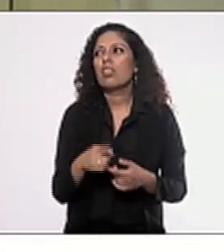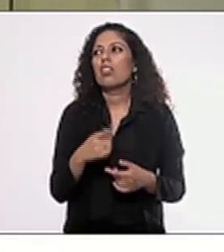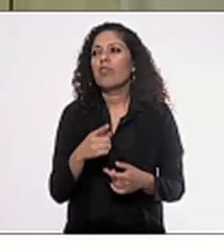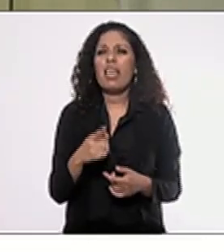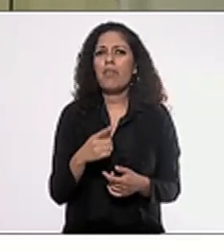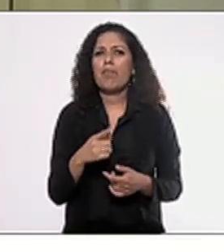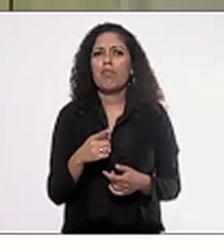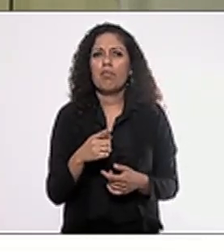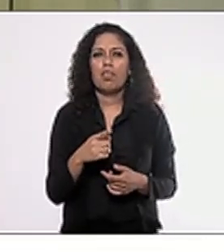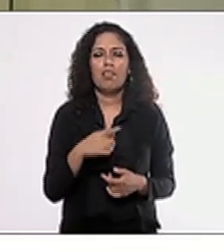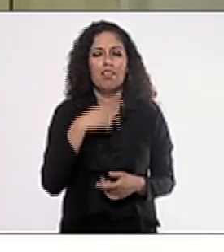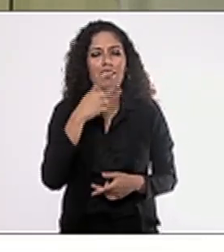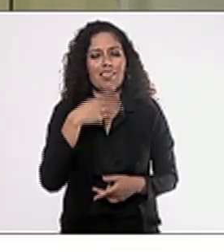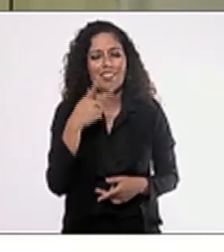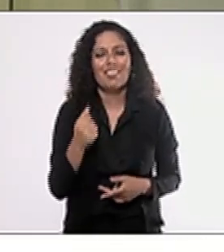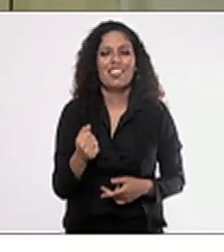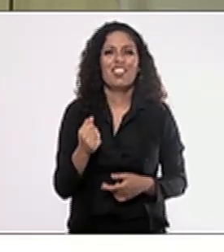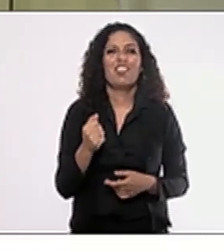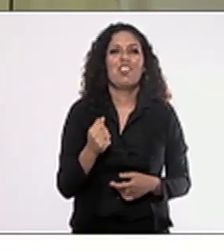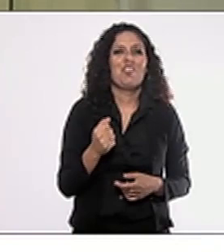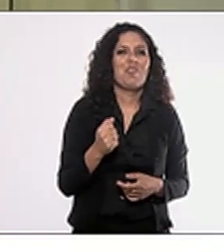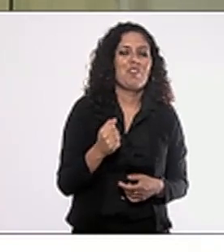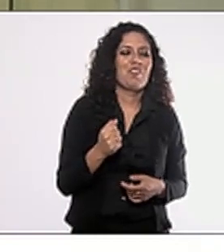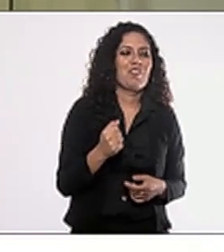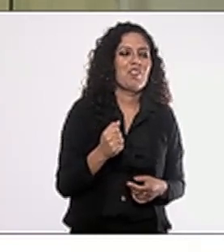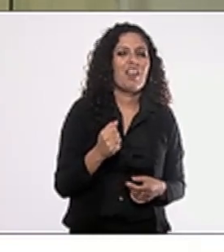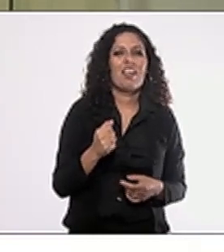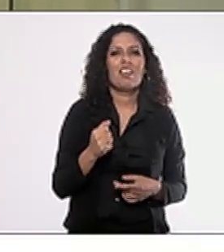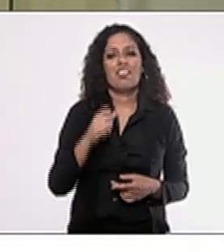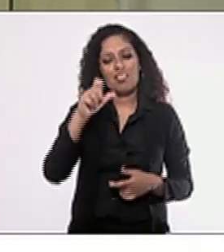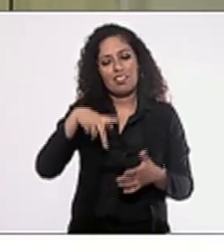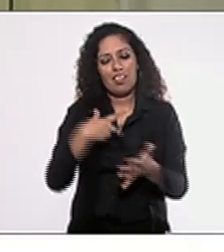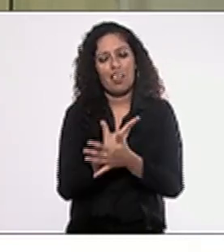dele, porque é o que foi medido dentro